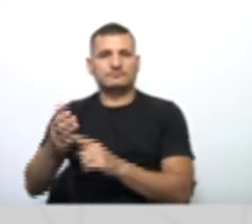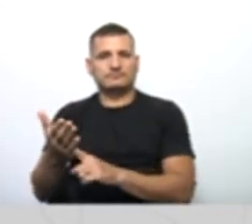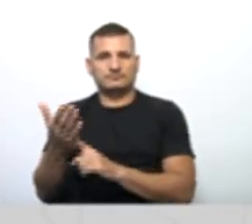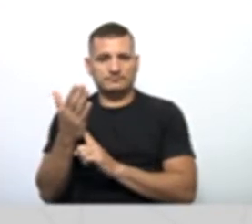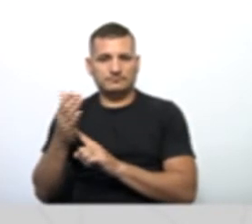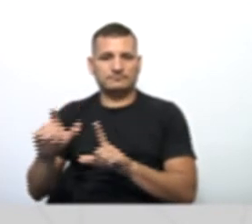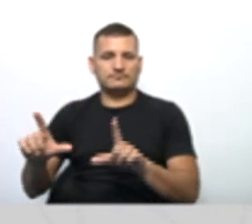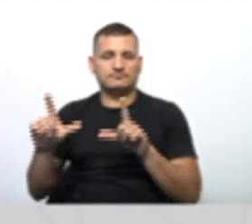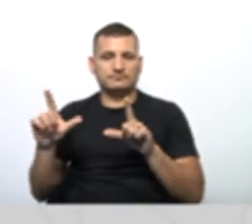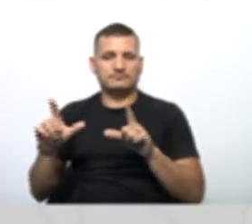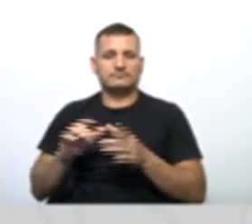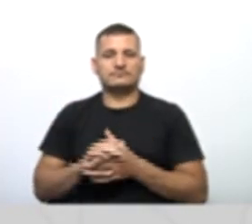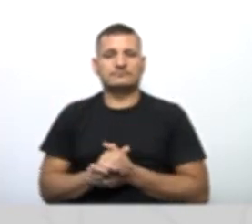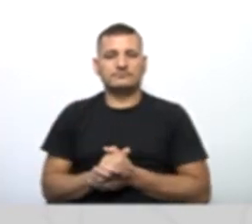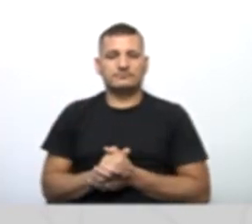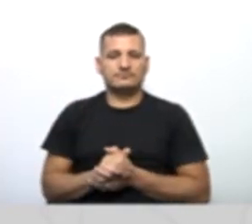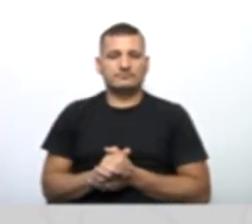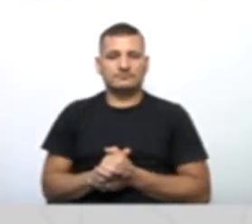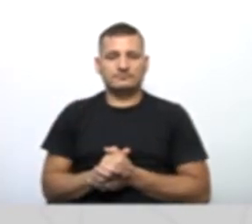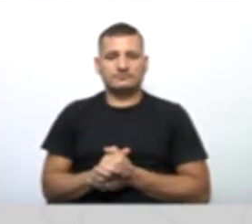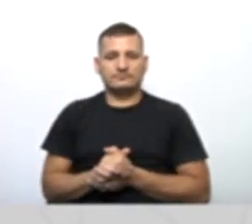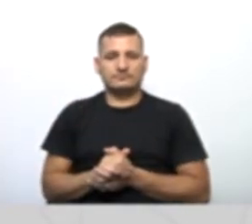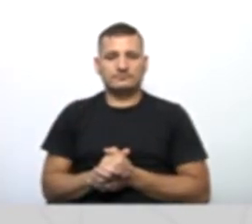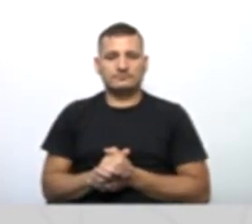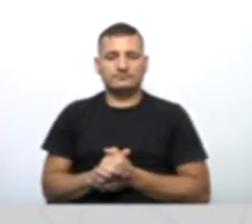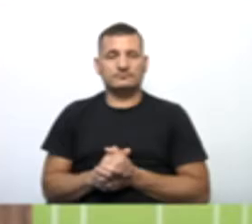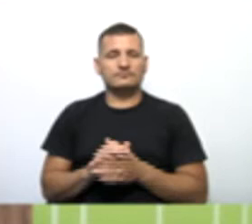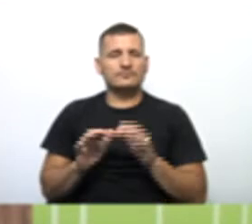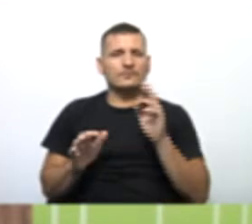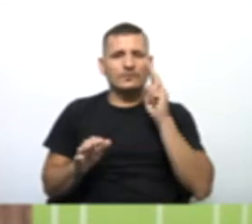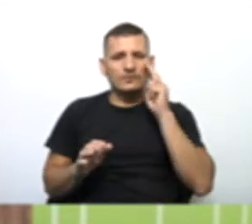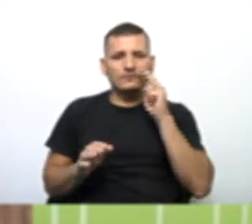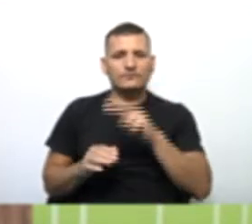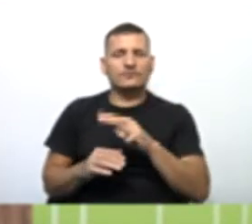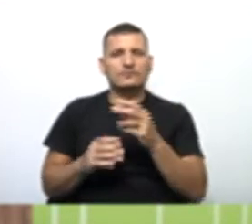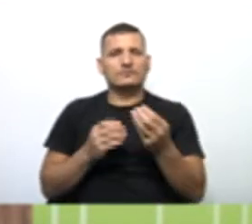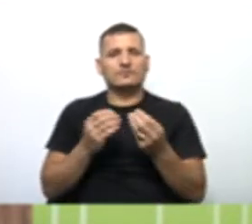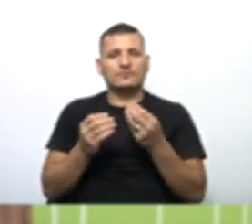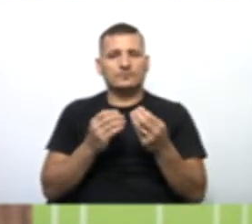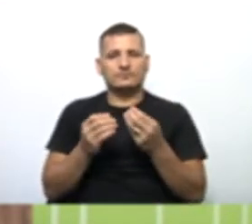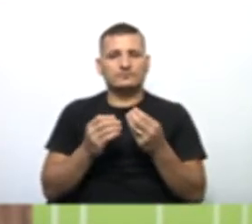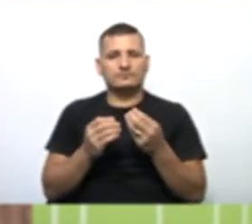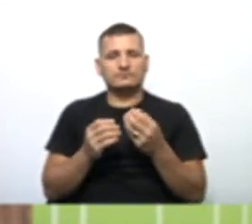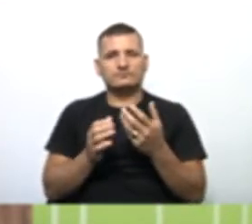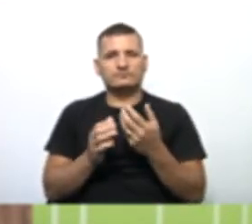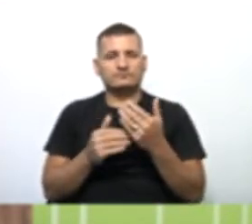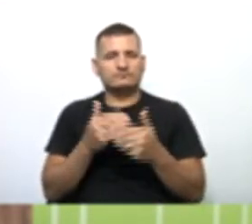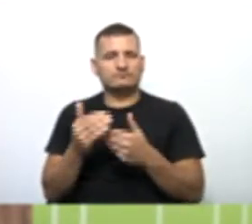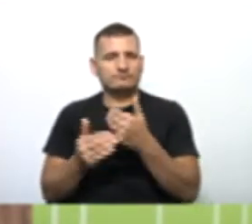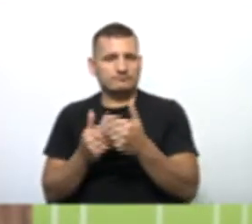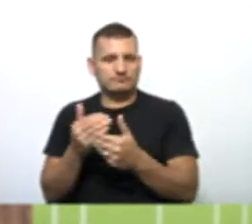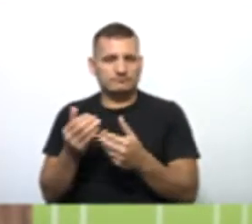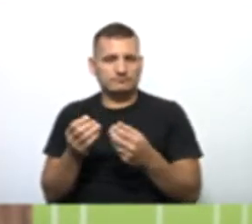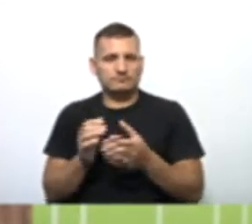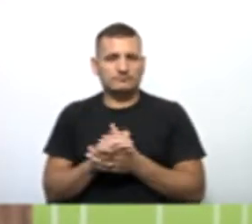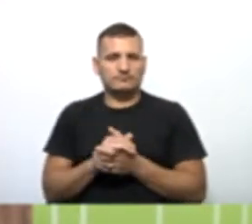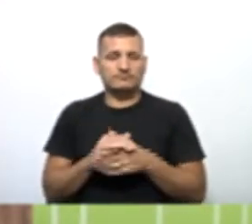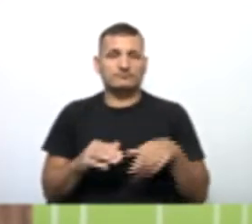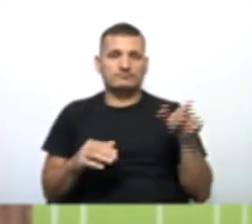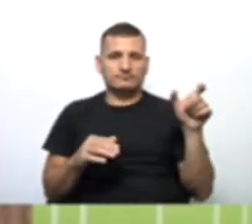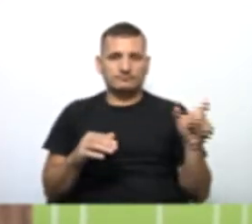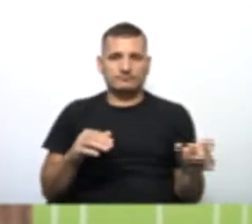ok? Vamos só, antes de avançar, ver aqui também o processo desse. Nós temos aqui o